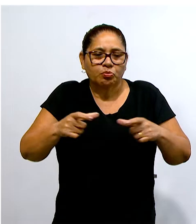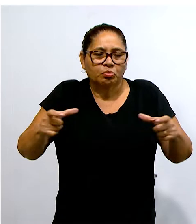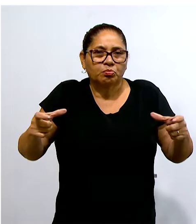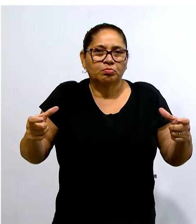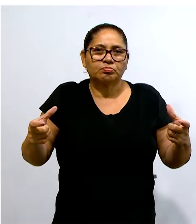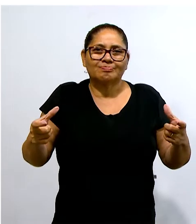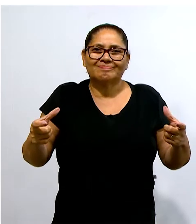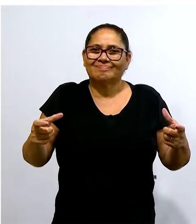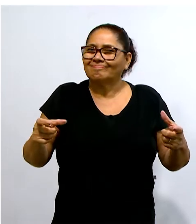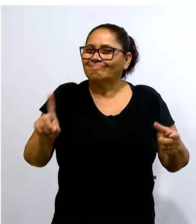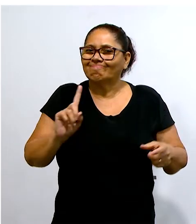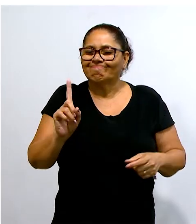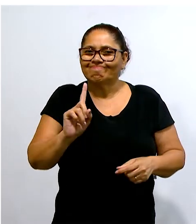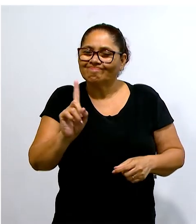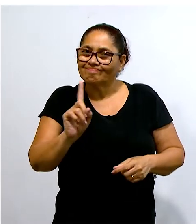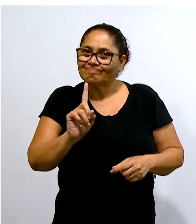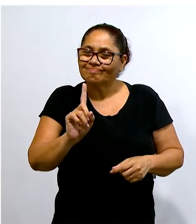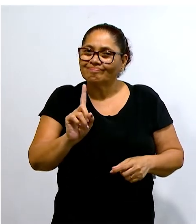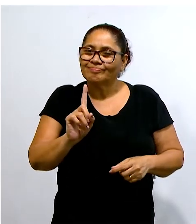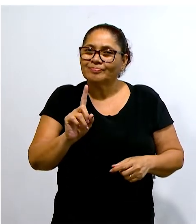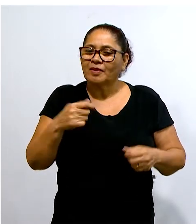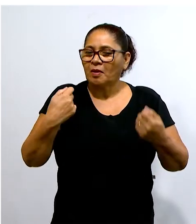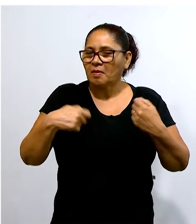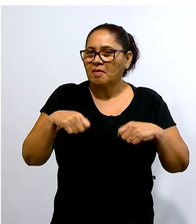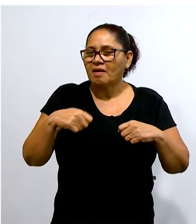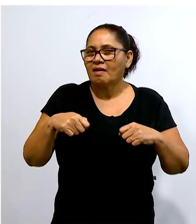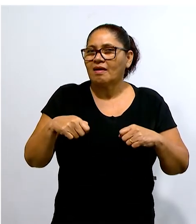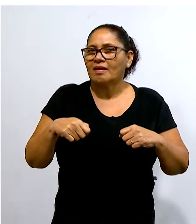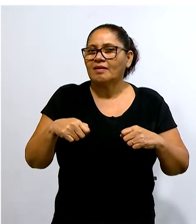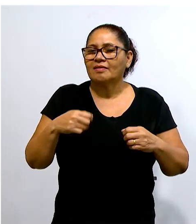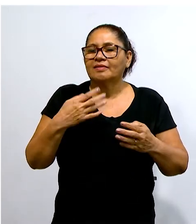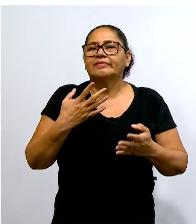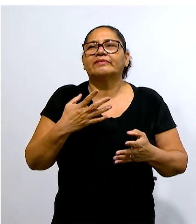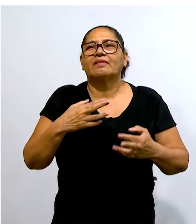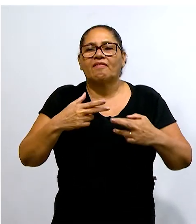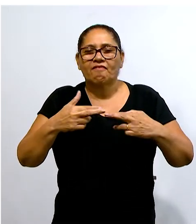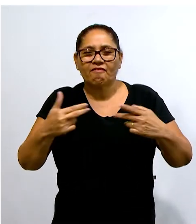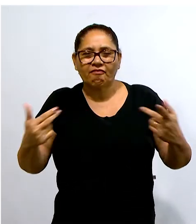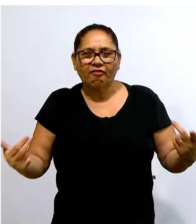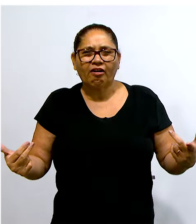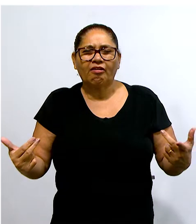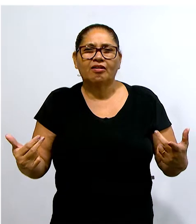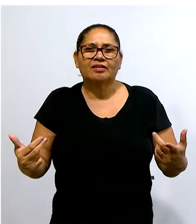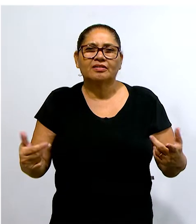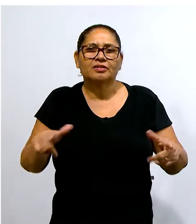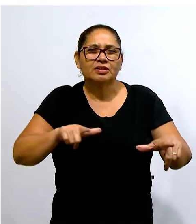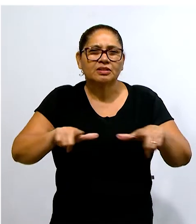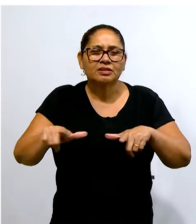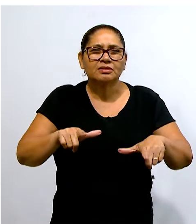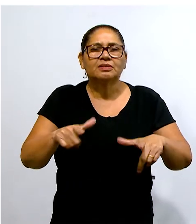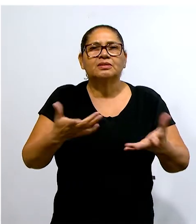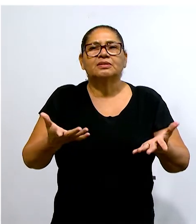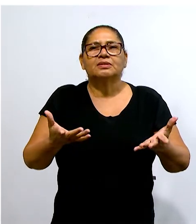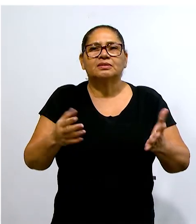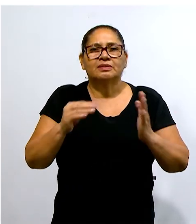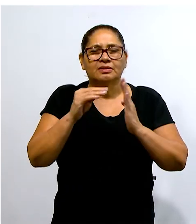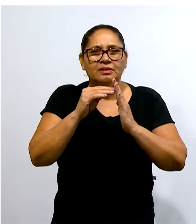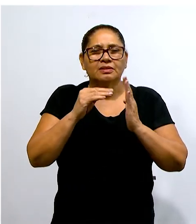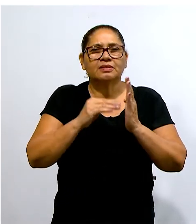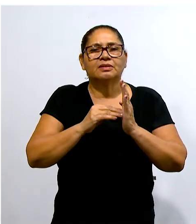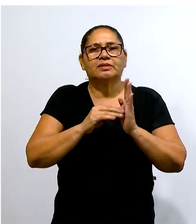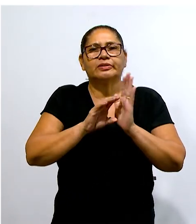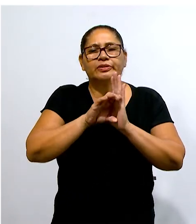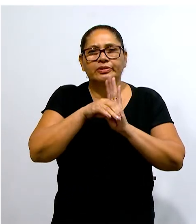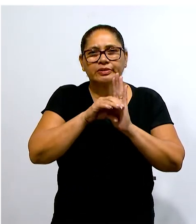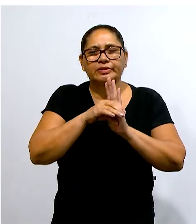só isso não é, né? A gente tem mais coisas que podem ser trabalhadas aí em formatos de conteúdos